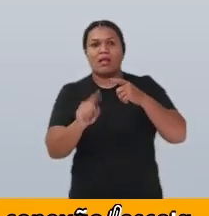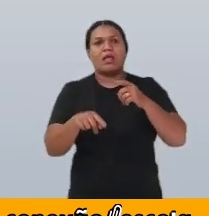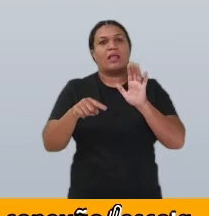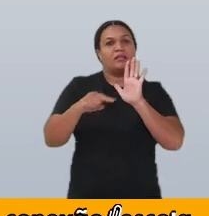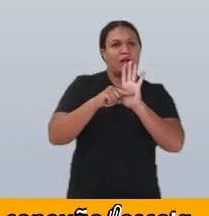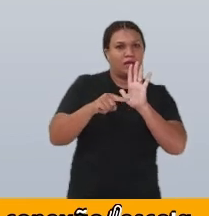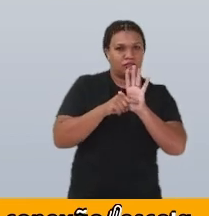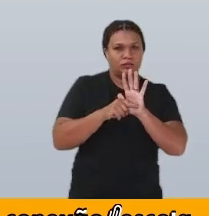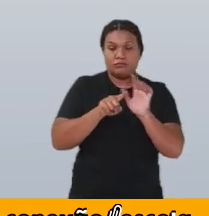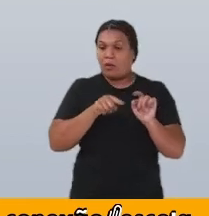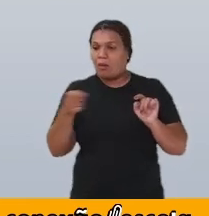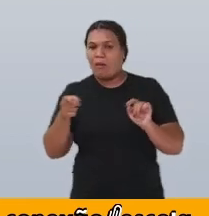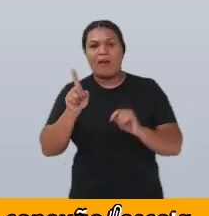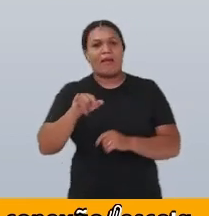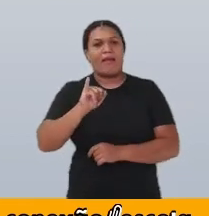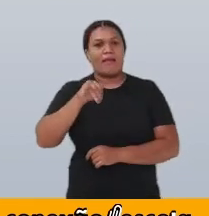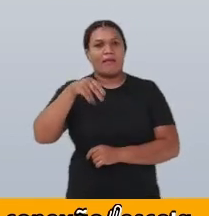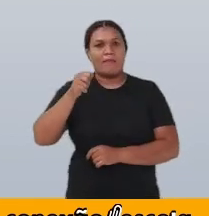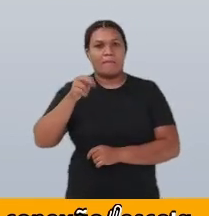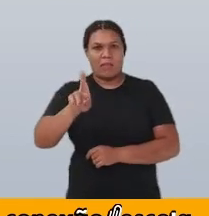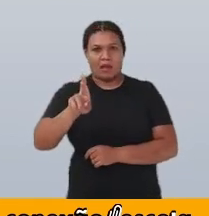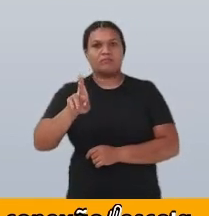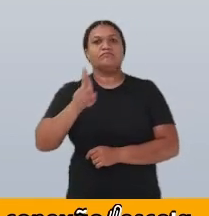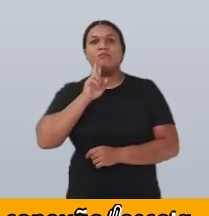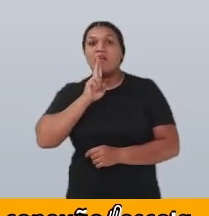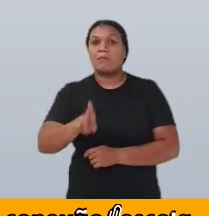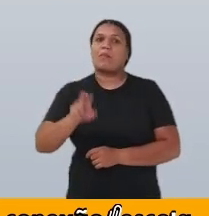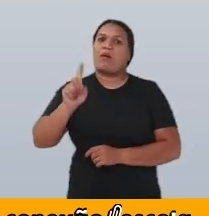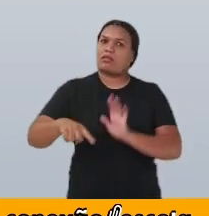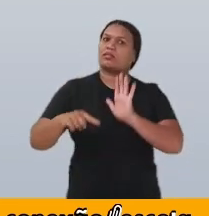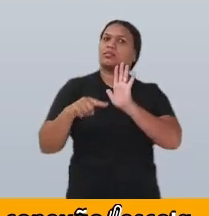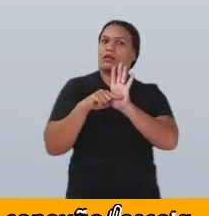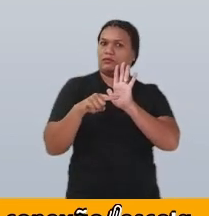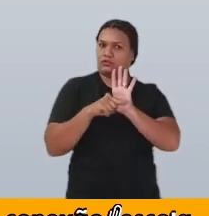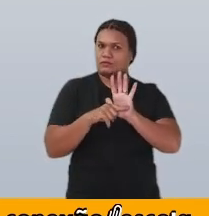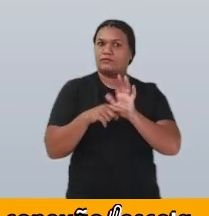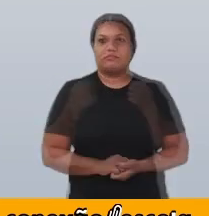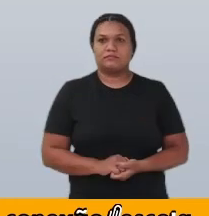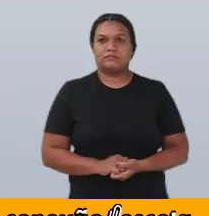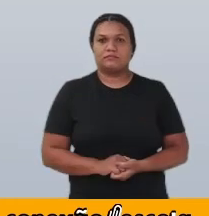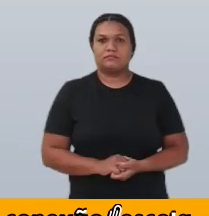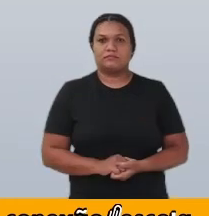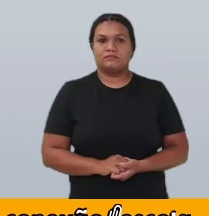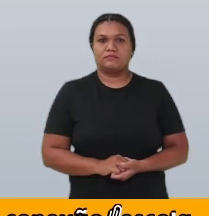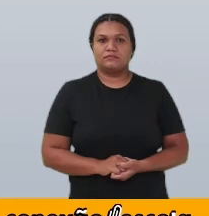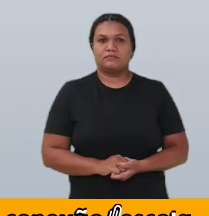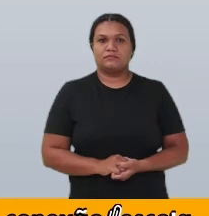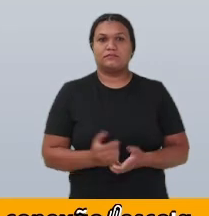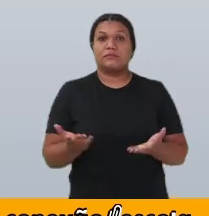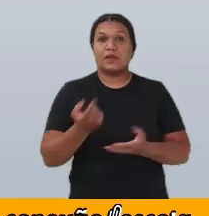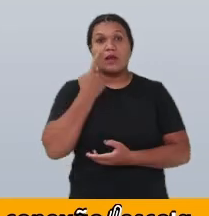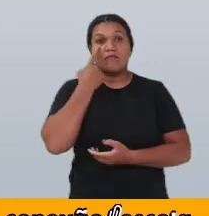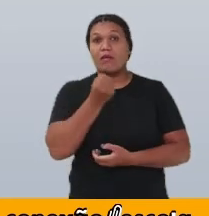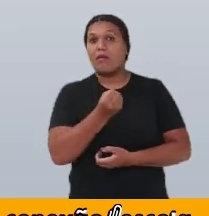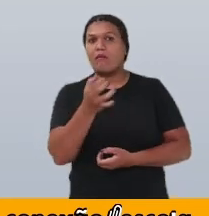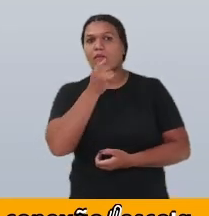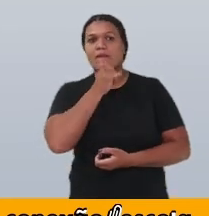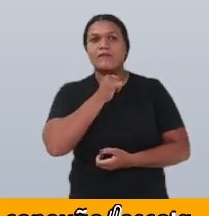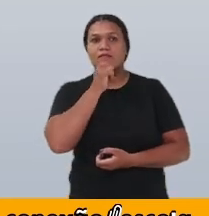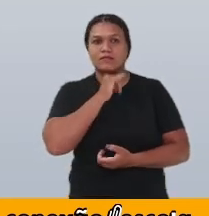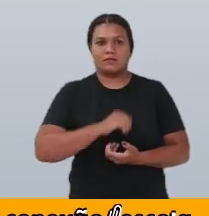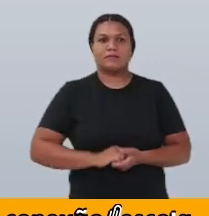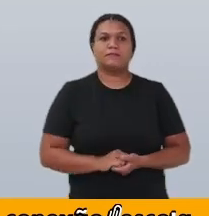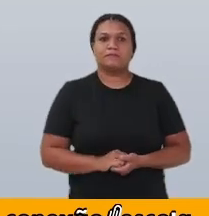expoente ímpar, o resultado será negativo. Vamos ver alguns